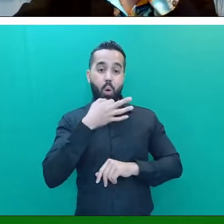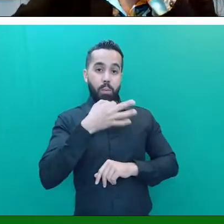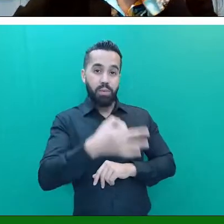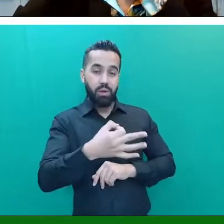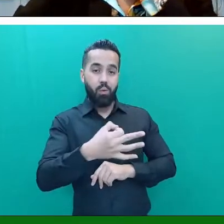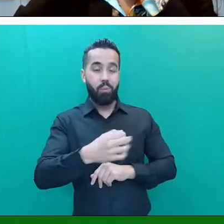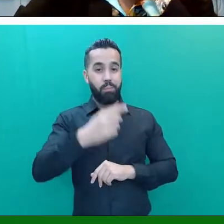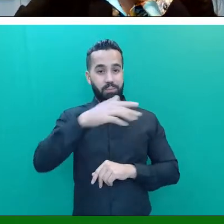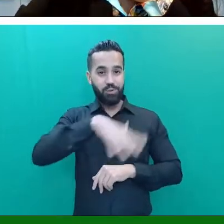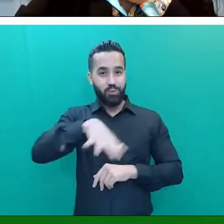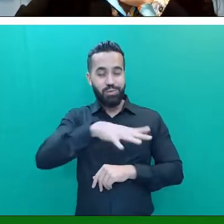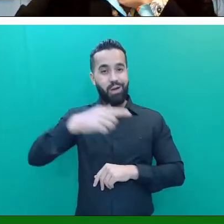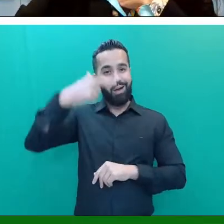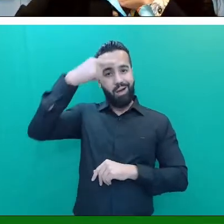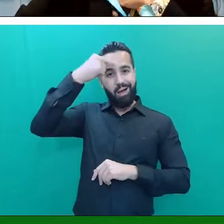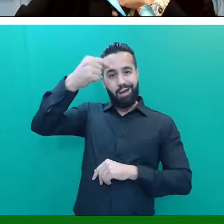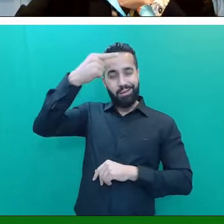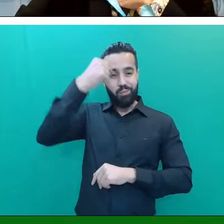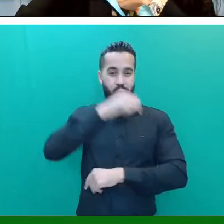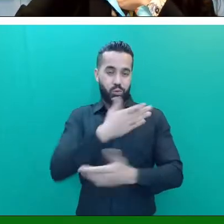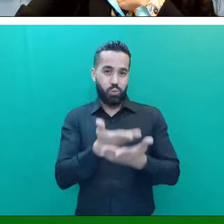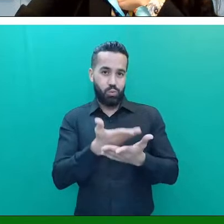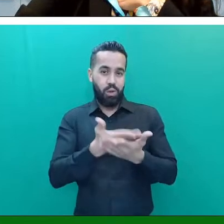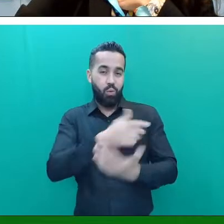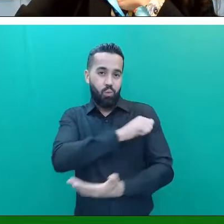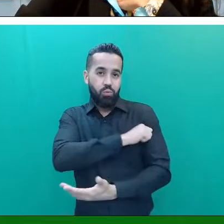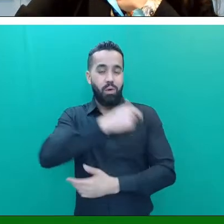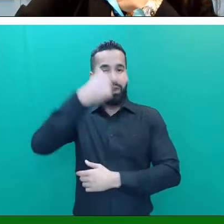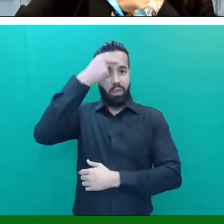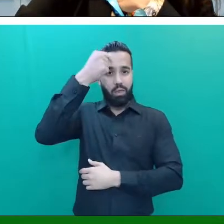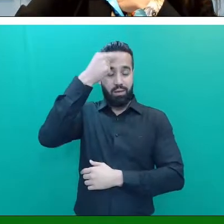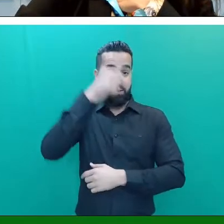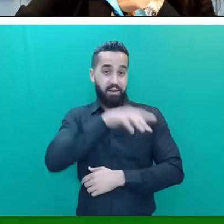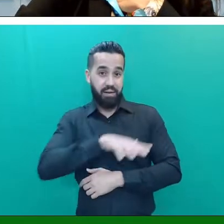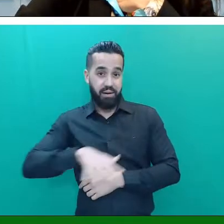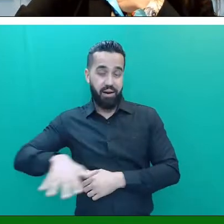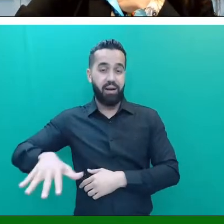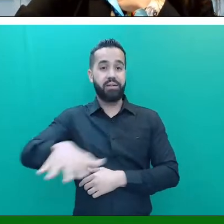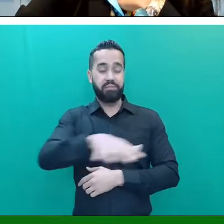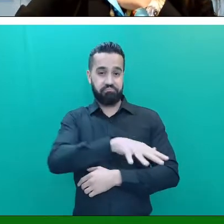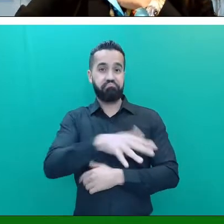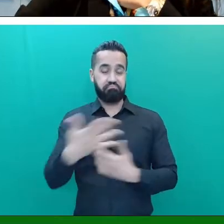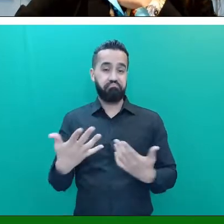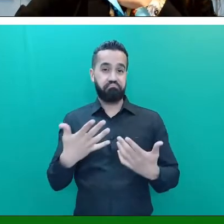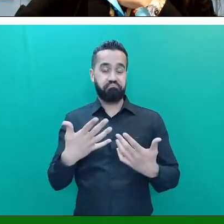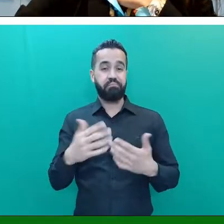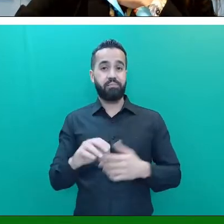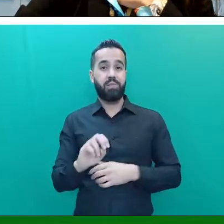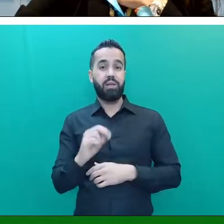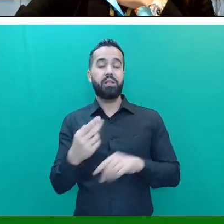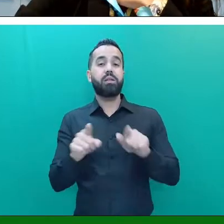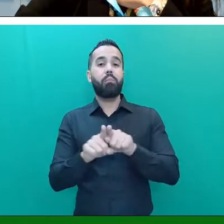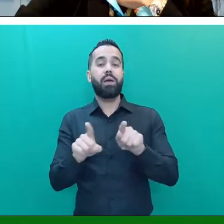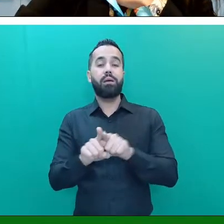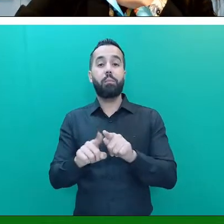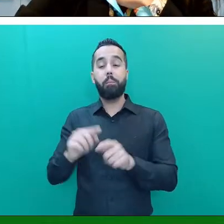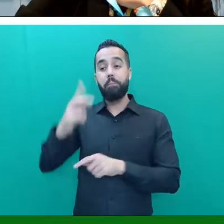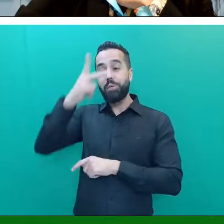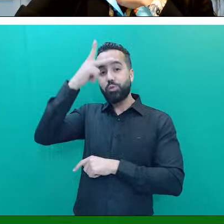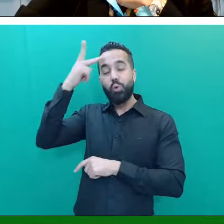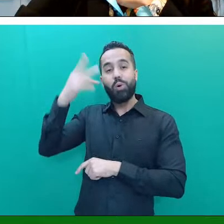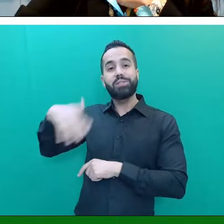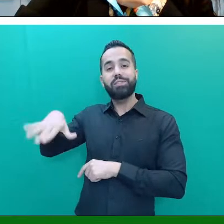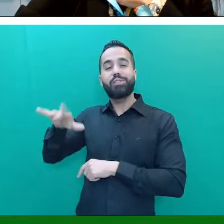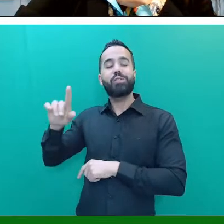que estuda, do acadêmico da área, da pessoa que estuda na área, e das próprias pessoas surdas. Eu não sei,